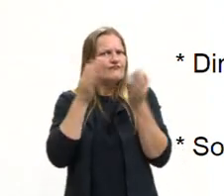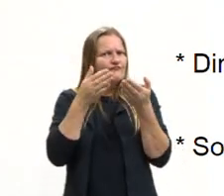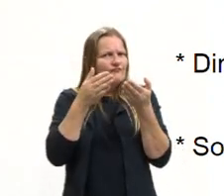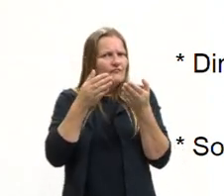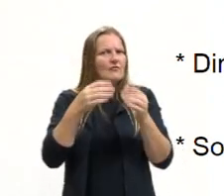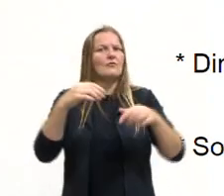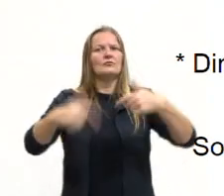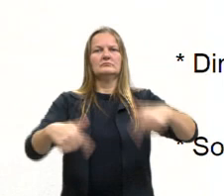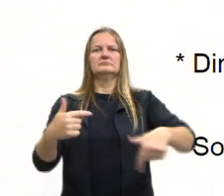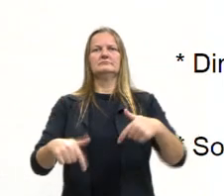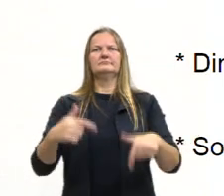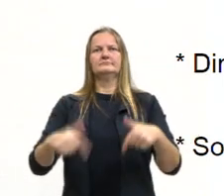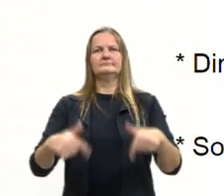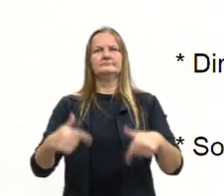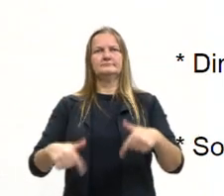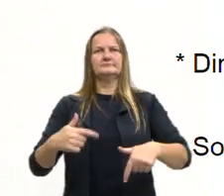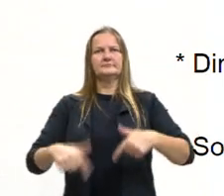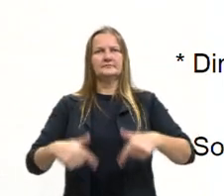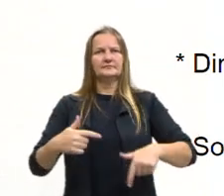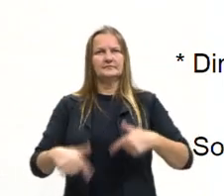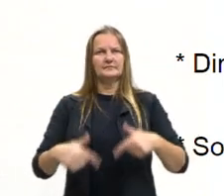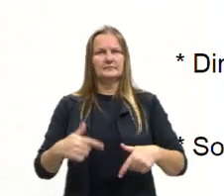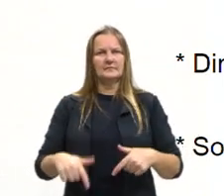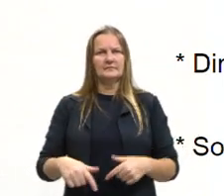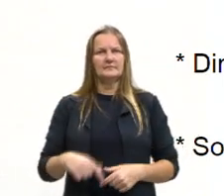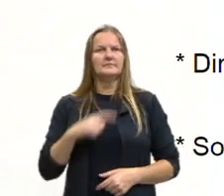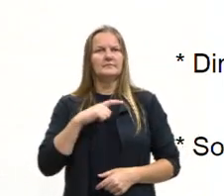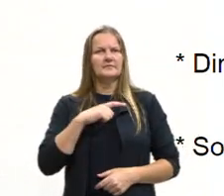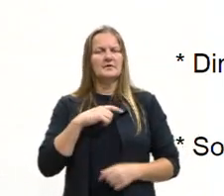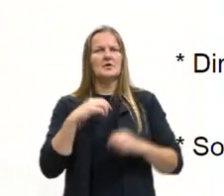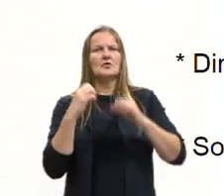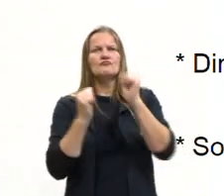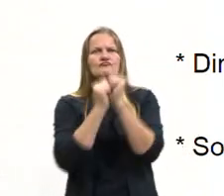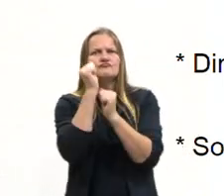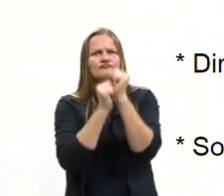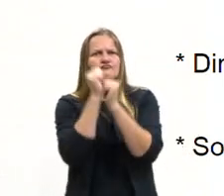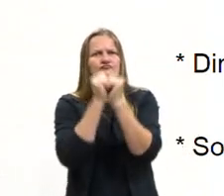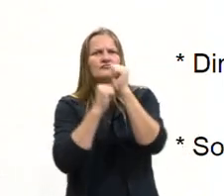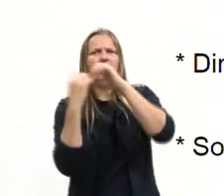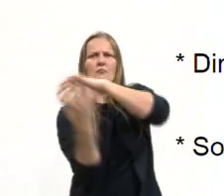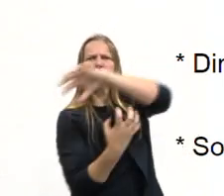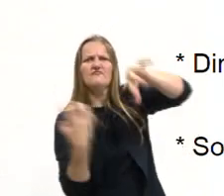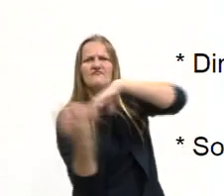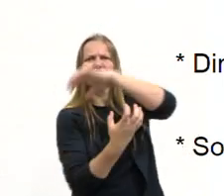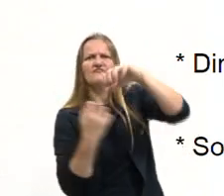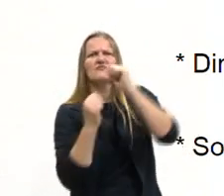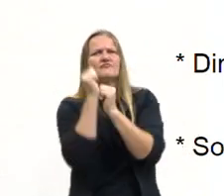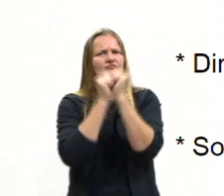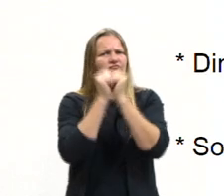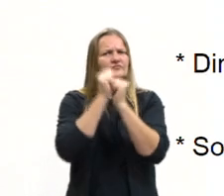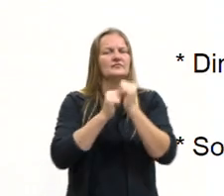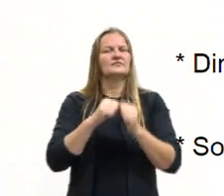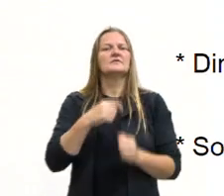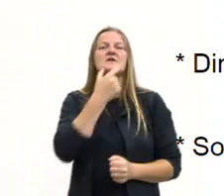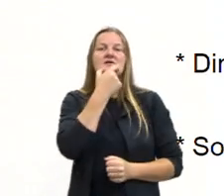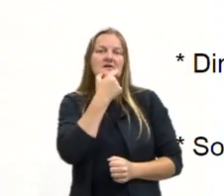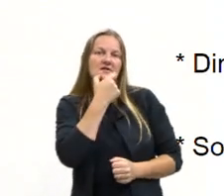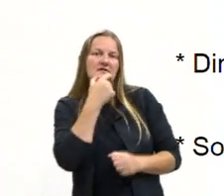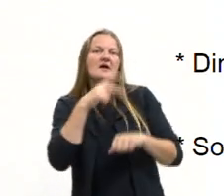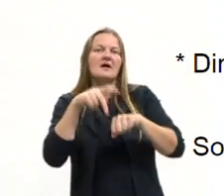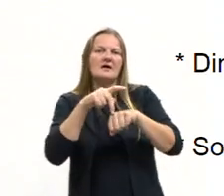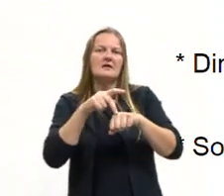o ele é fruto da Revolução Industrial né é começa a Inglaterra e depois da Revolução Industrial